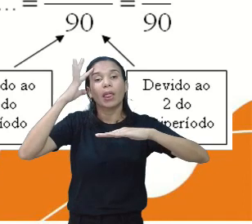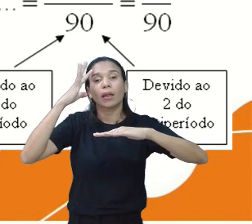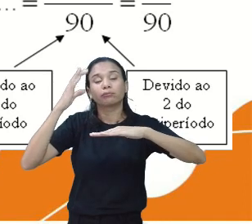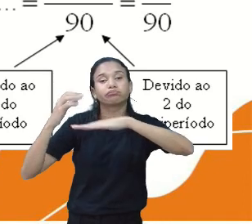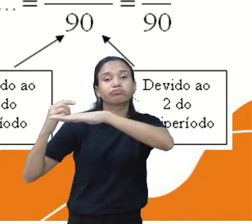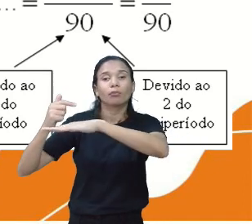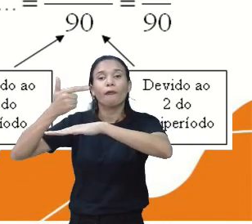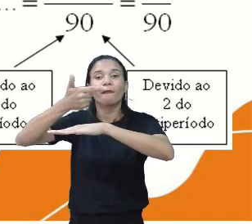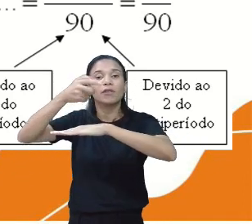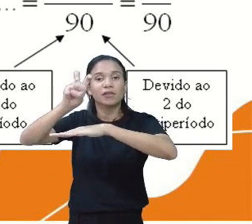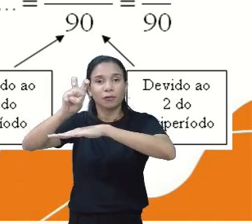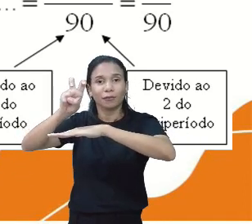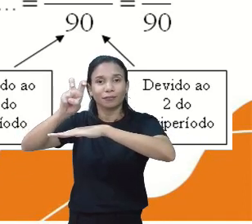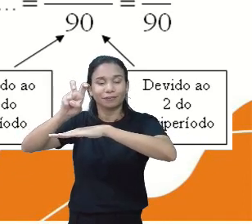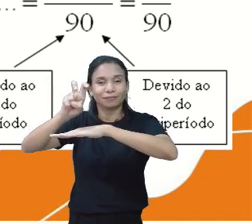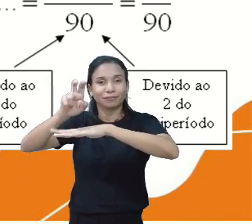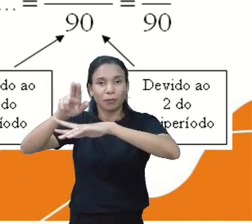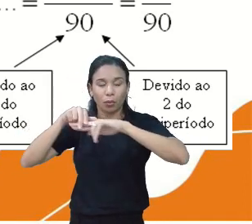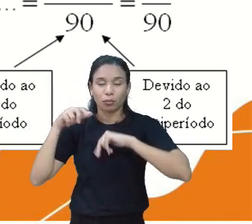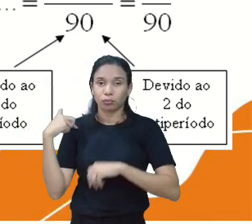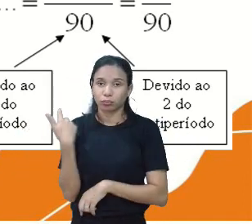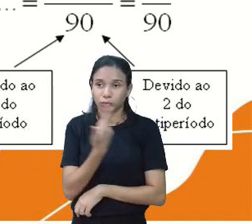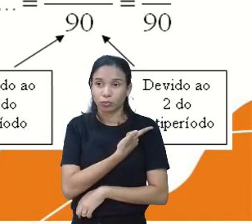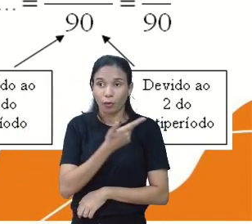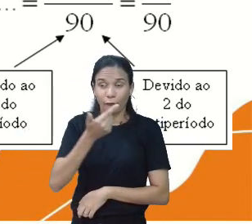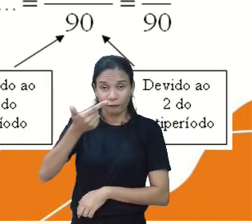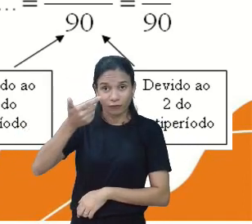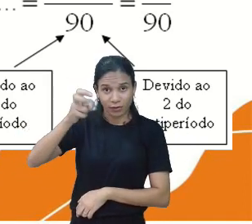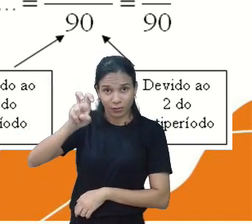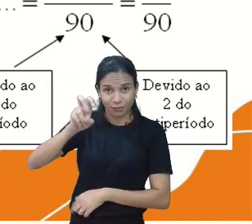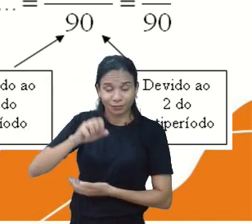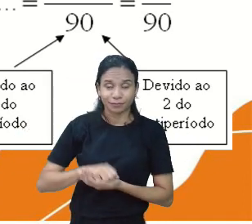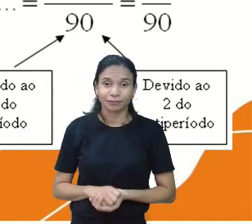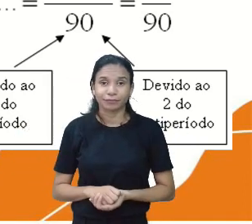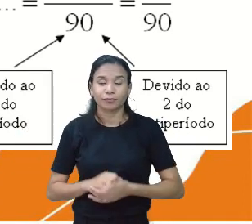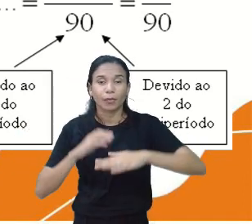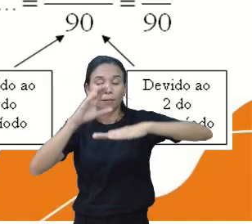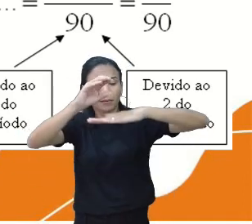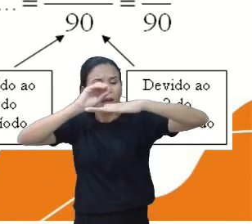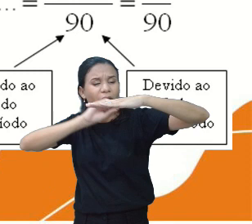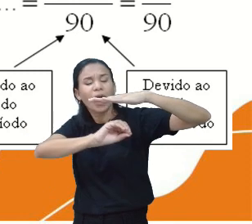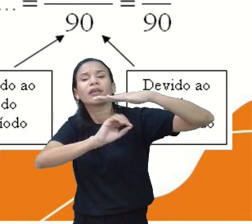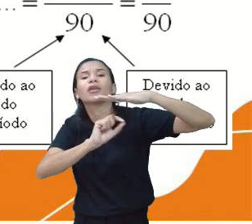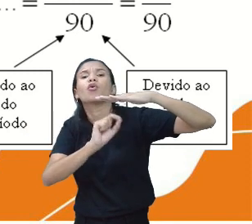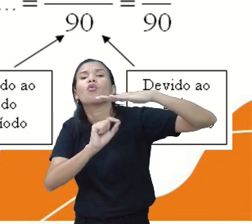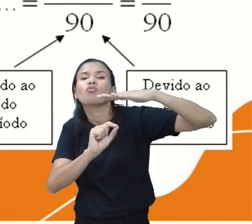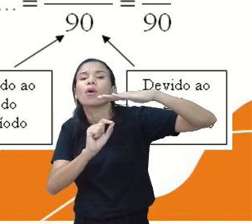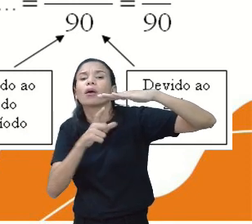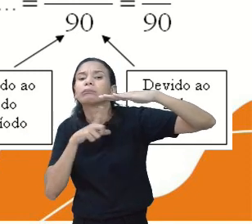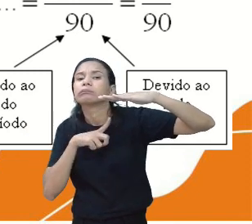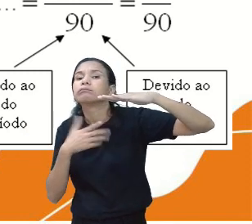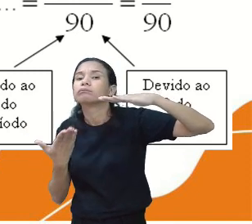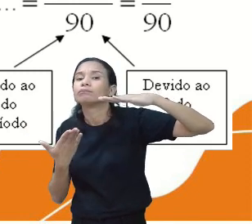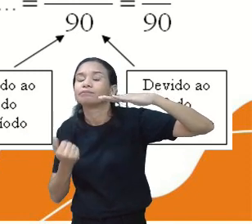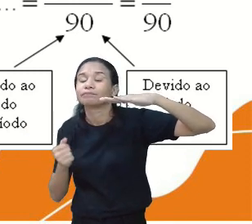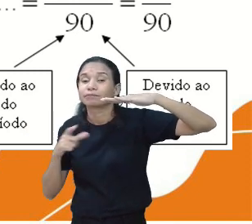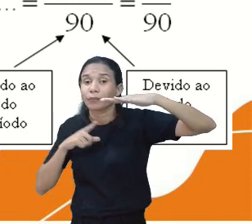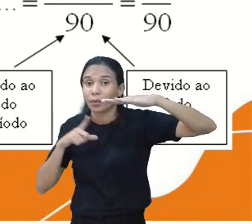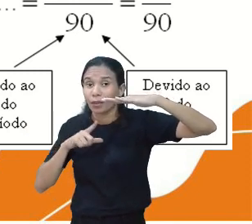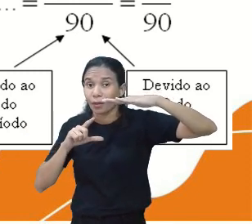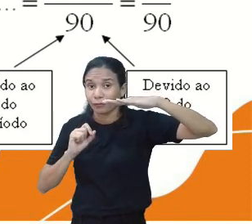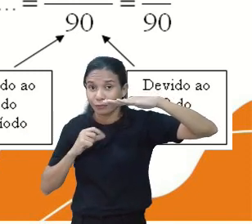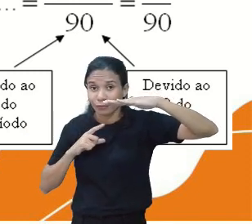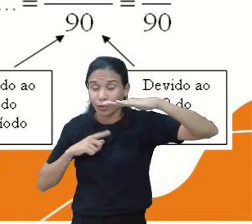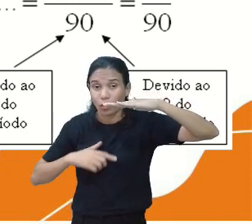dar 25. O nosso numerador é o 25. E no denominador, o que é que a gente teve mais? A gente teve o